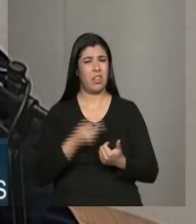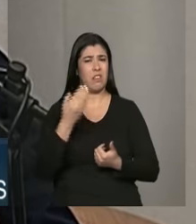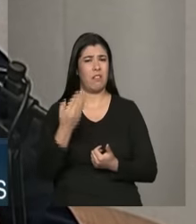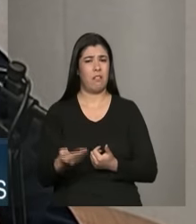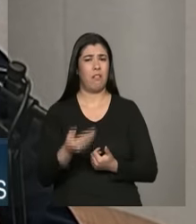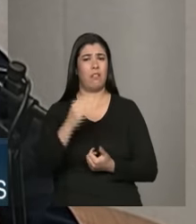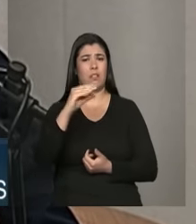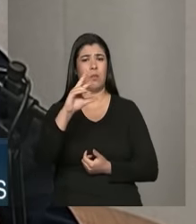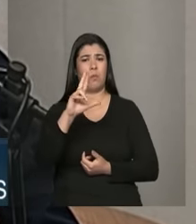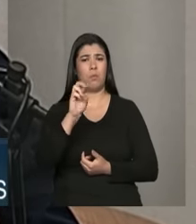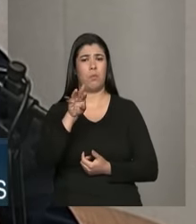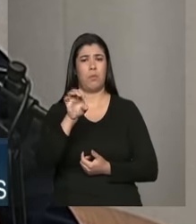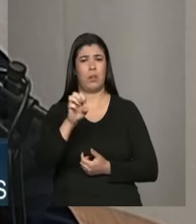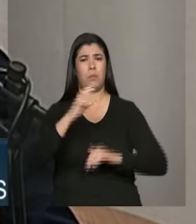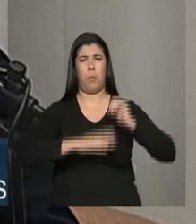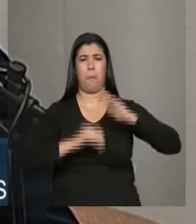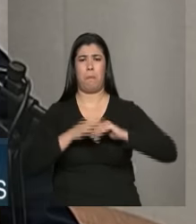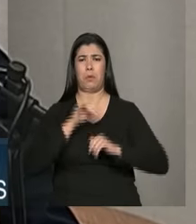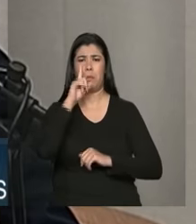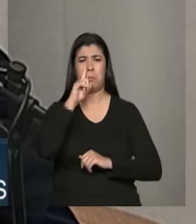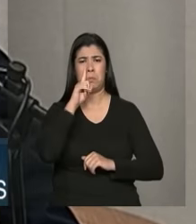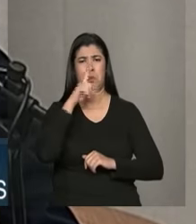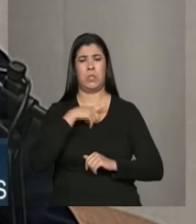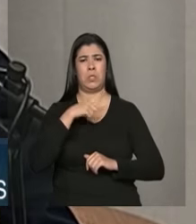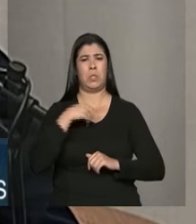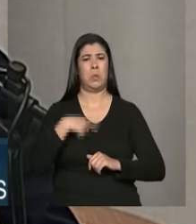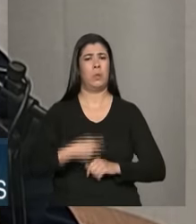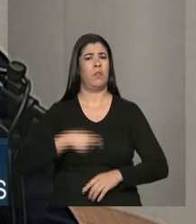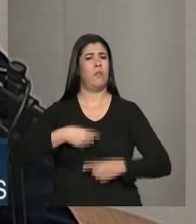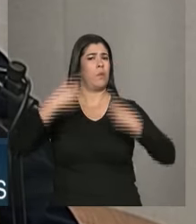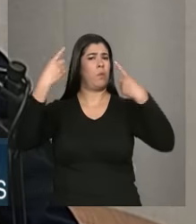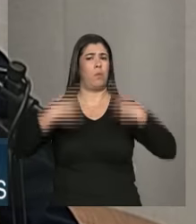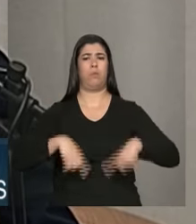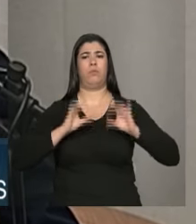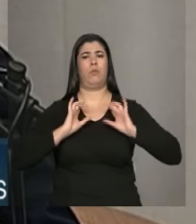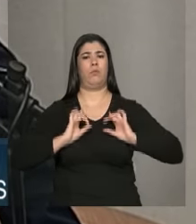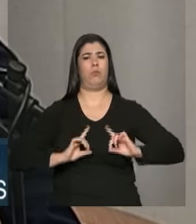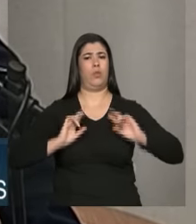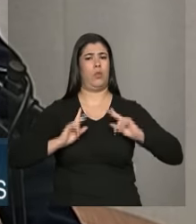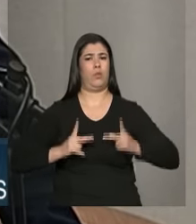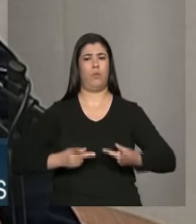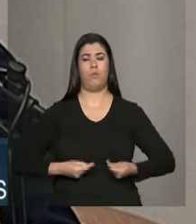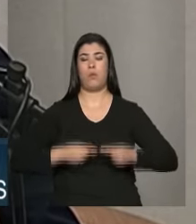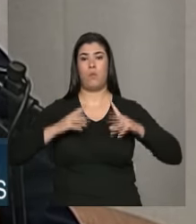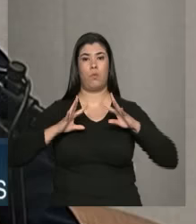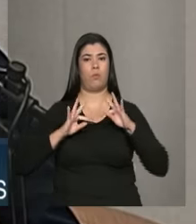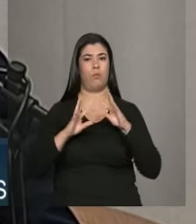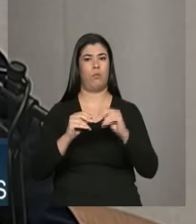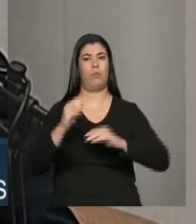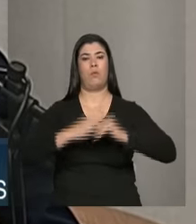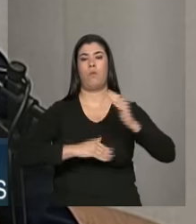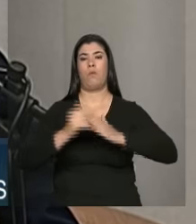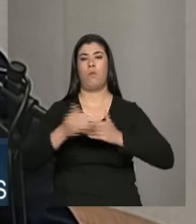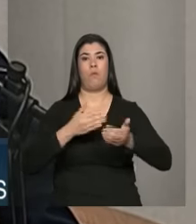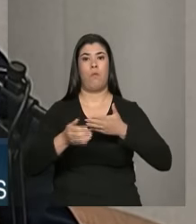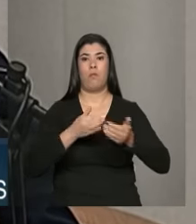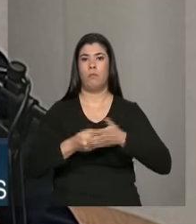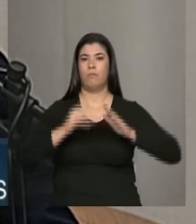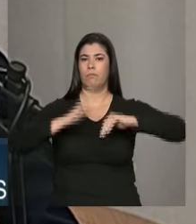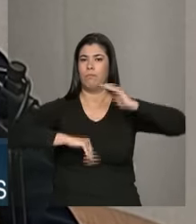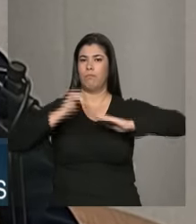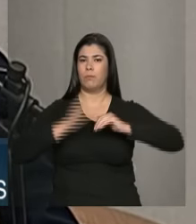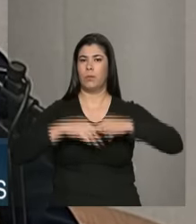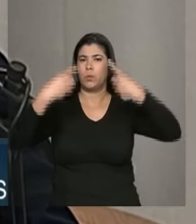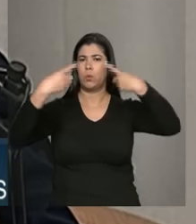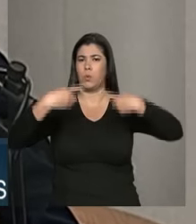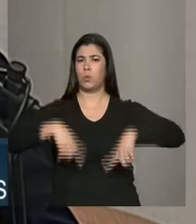os direitos humanos toda e qualquer violação aos direitos humanos é abjeta em si né tudo aquilo que viola